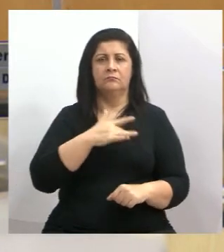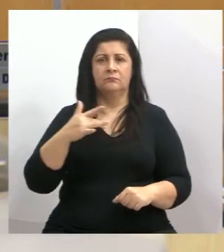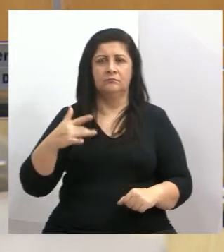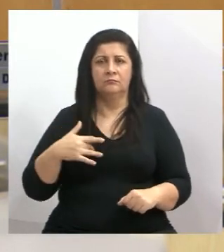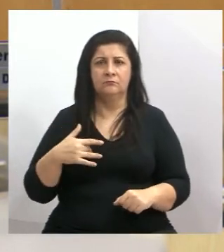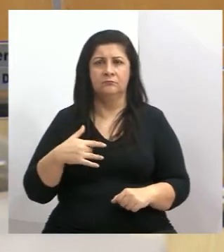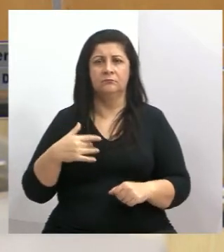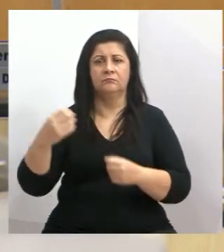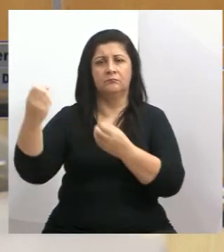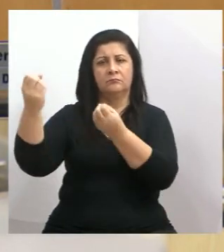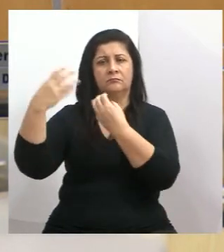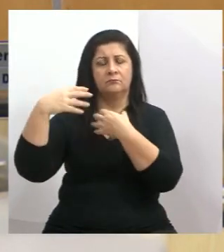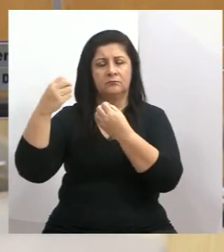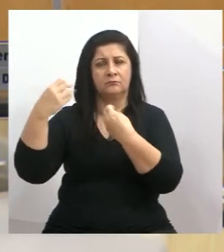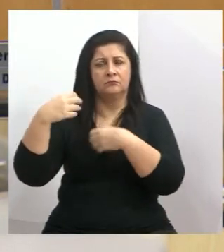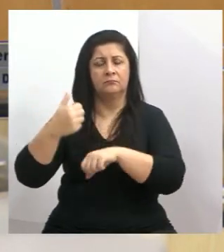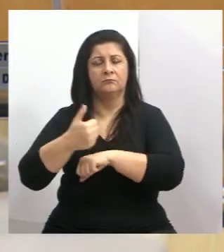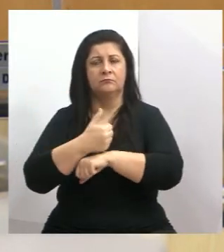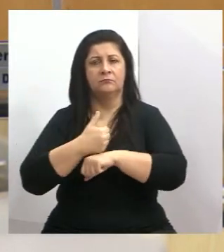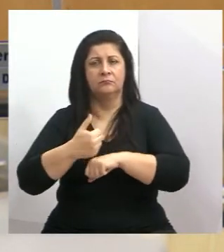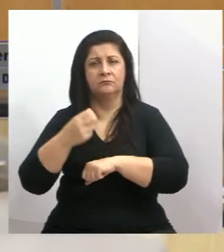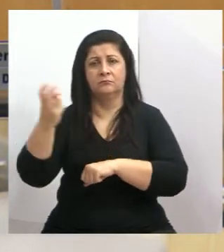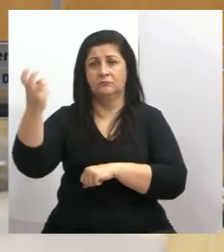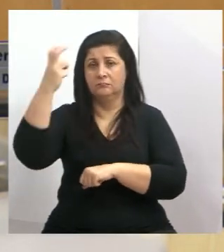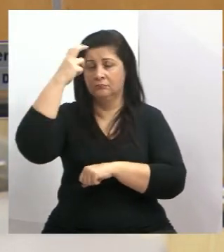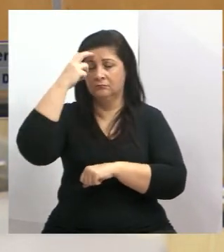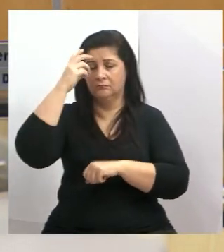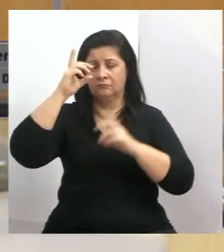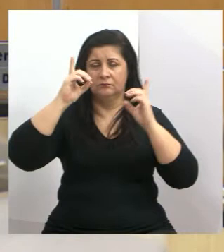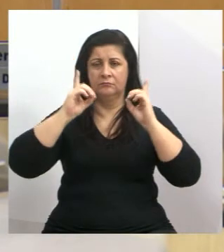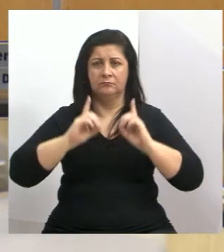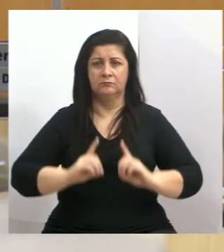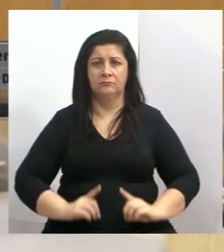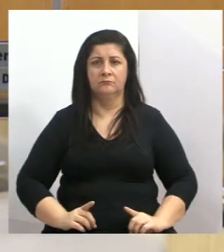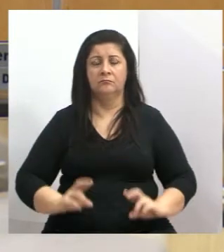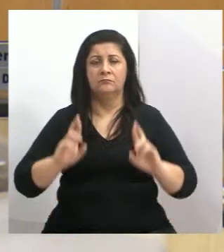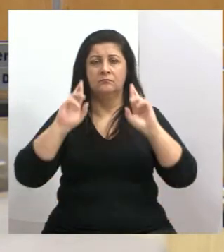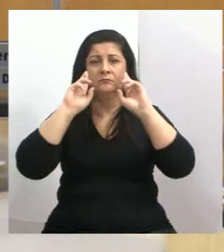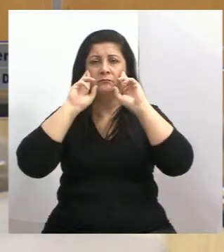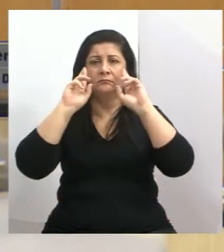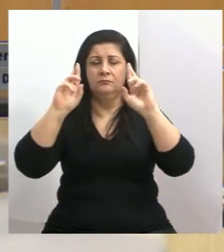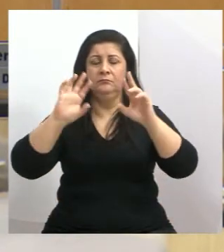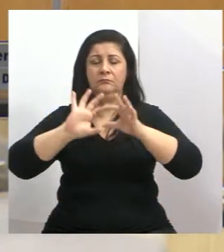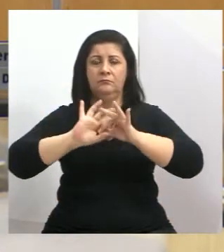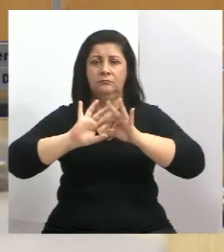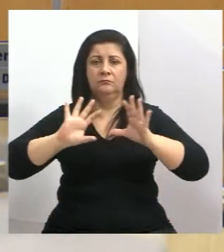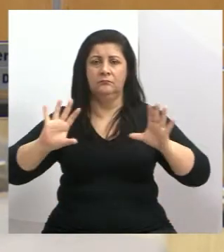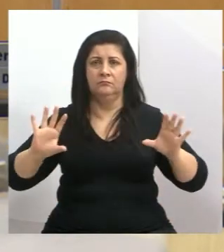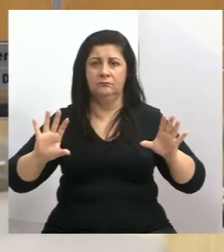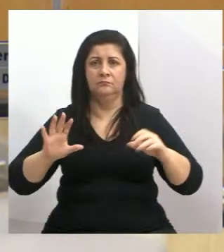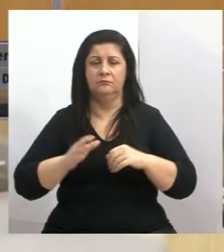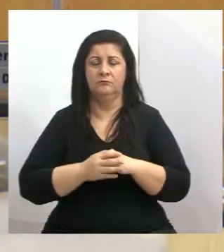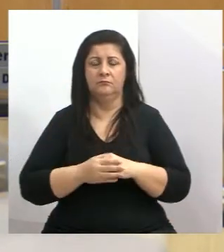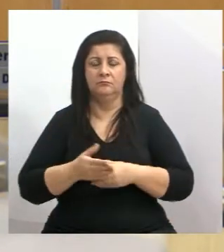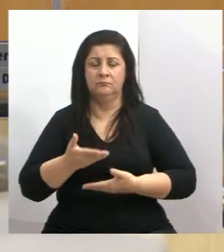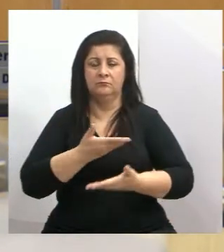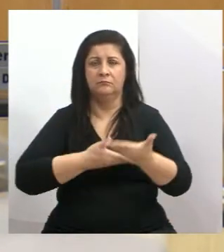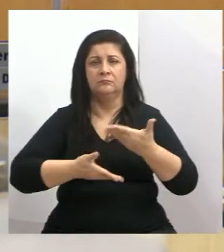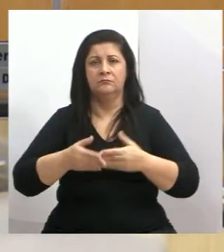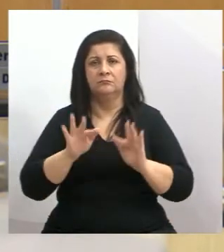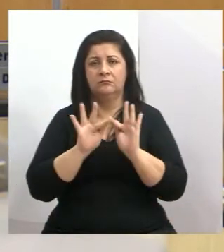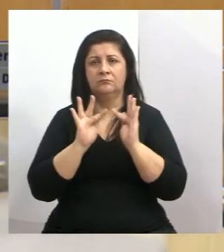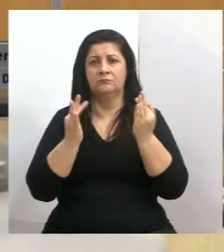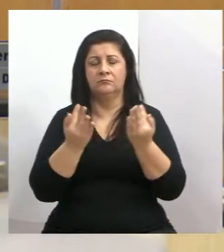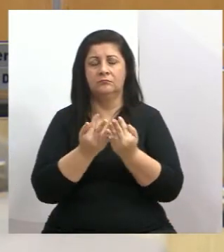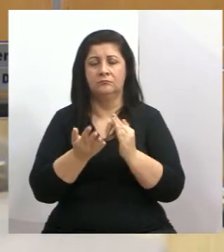à profissionalização à cultura à dignidade ao respeito à liberdade e à convivência familiar